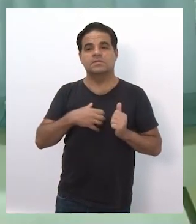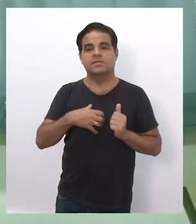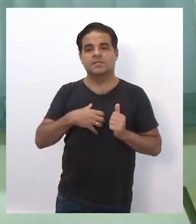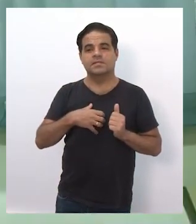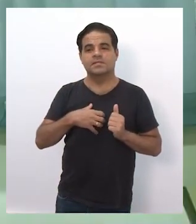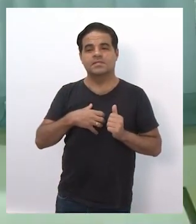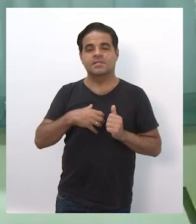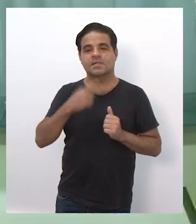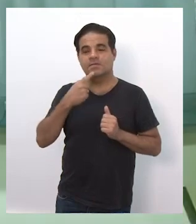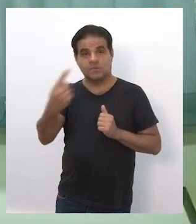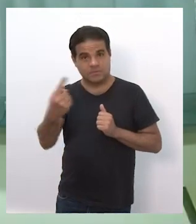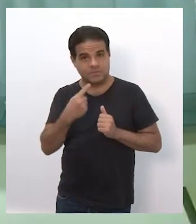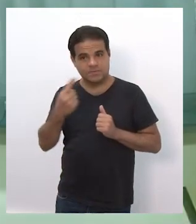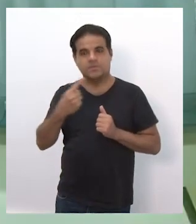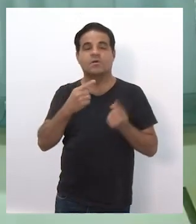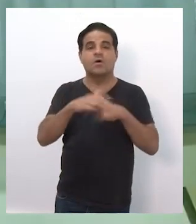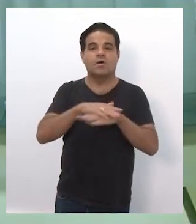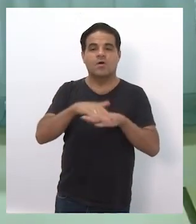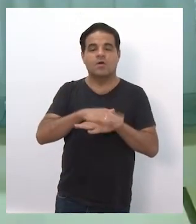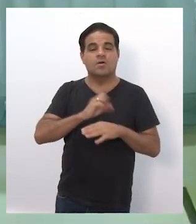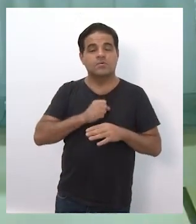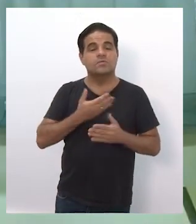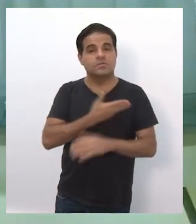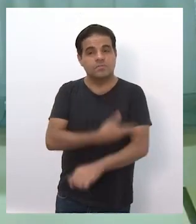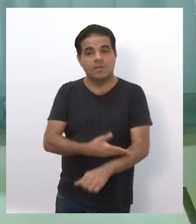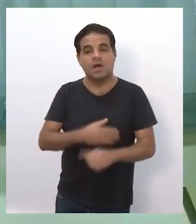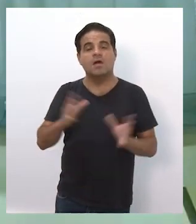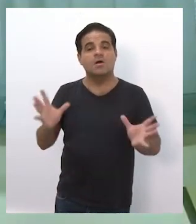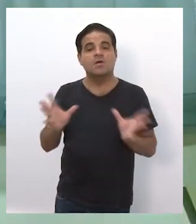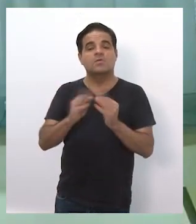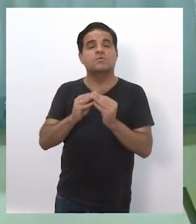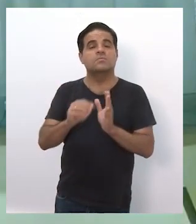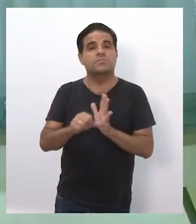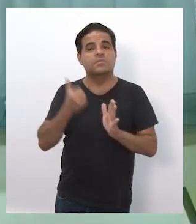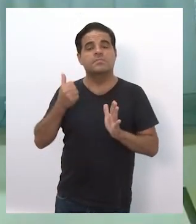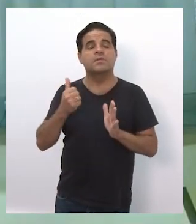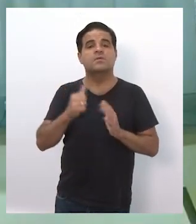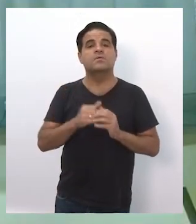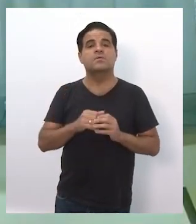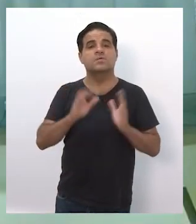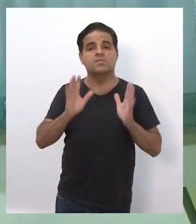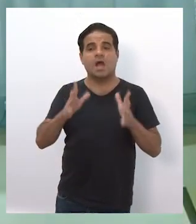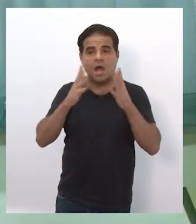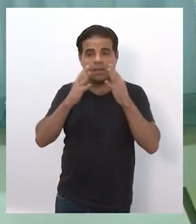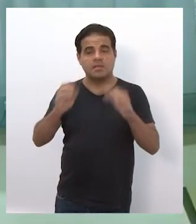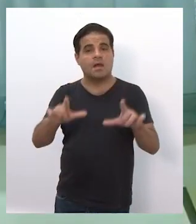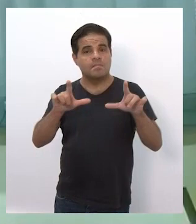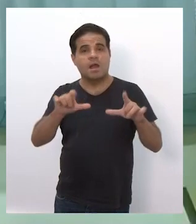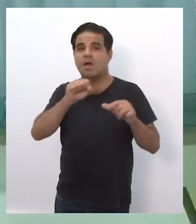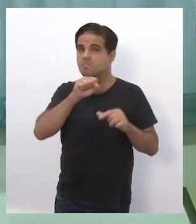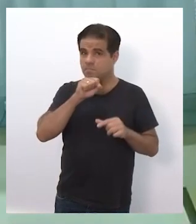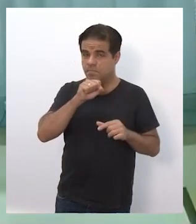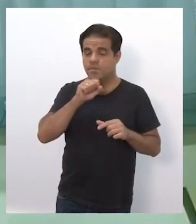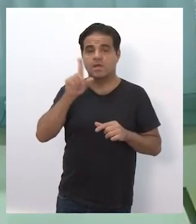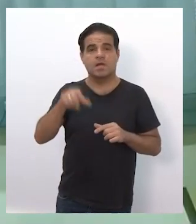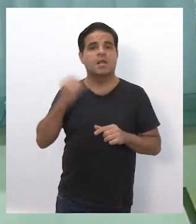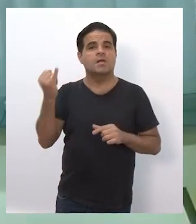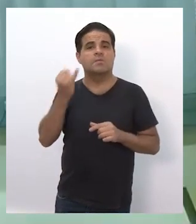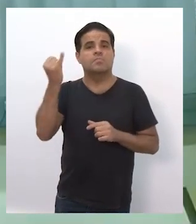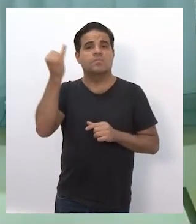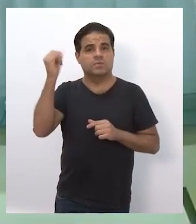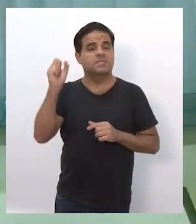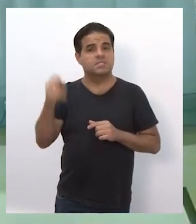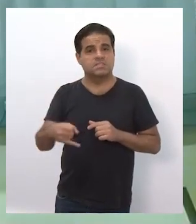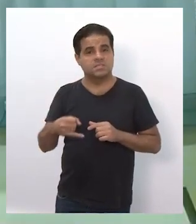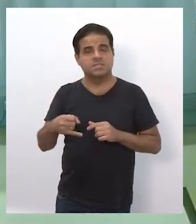ping-pong mesmo, como a gente gosta de conversar. Sim. Como resumão primeiro, no caso, né, se atentar à placa-mãe. A placa-mãe é muito importante,